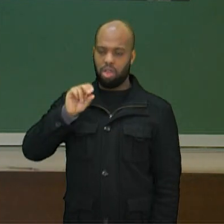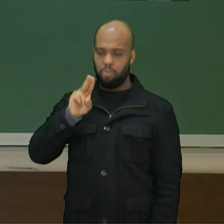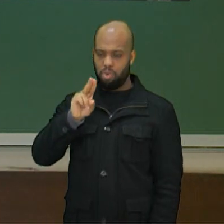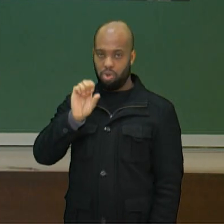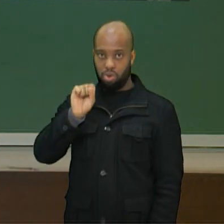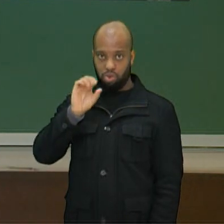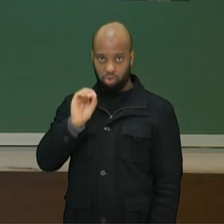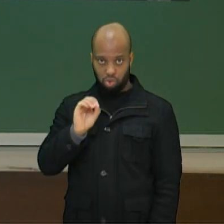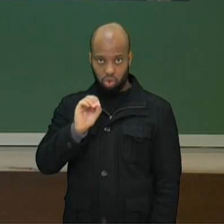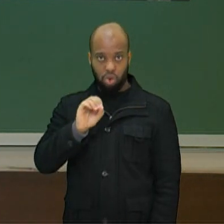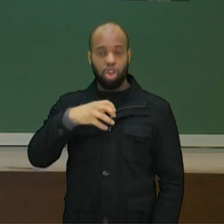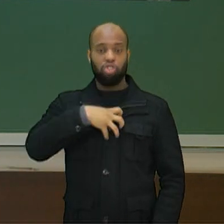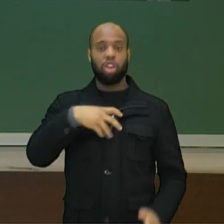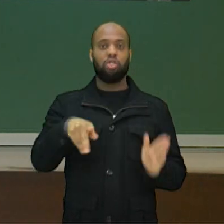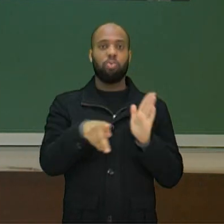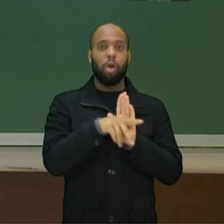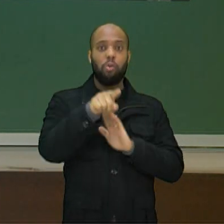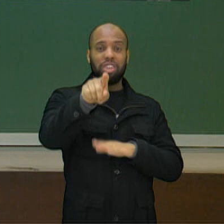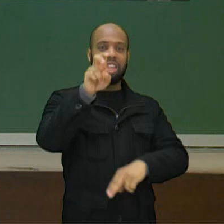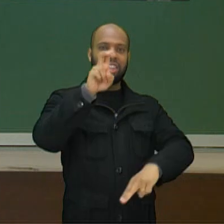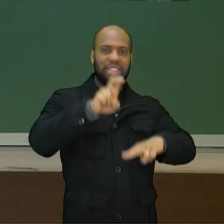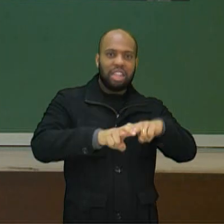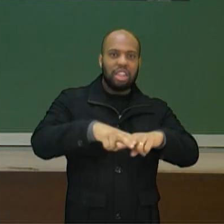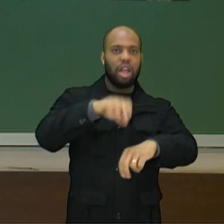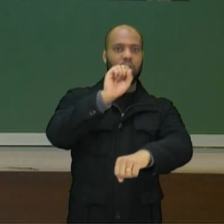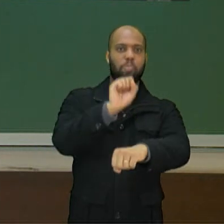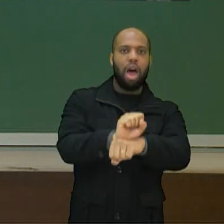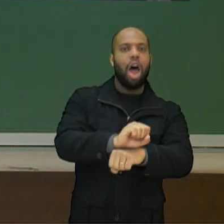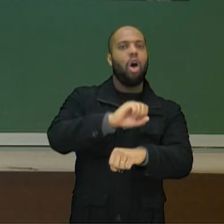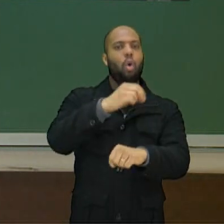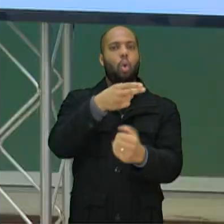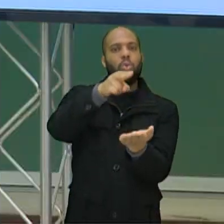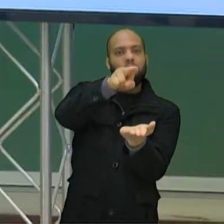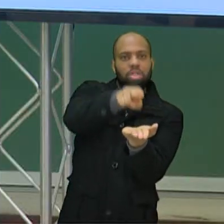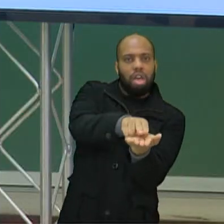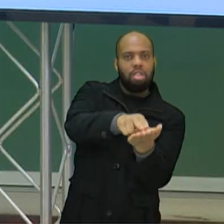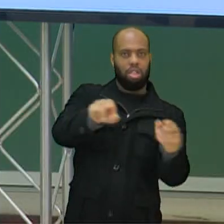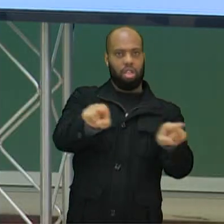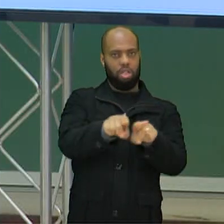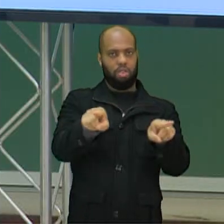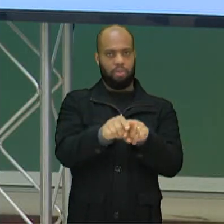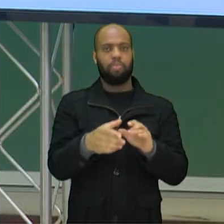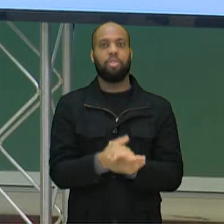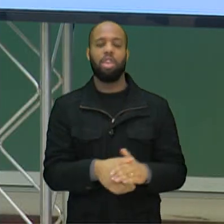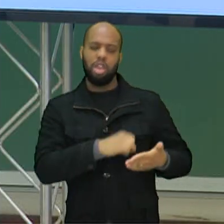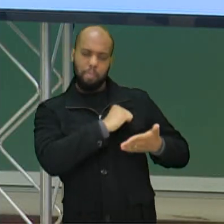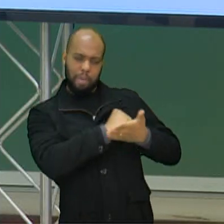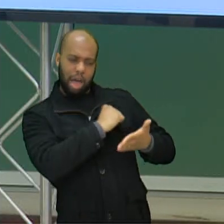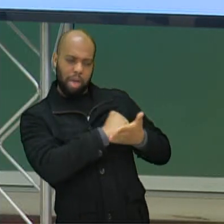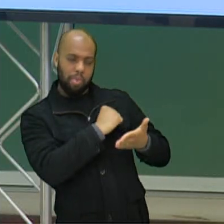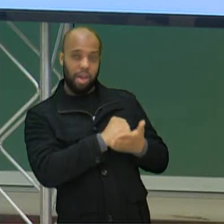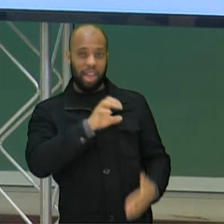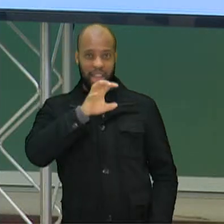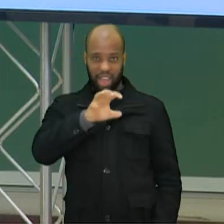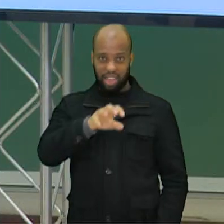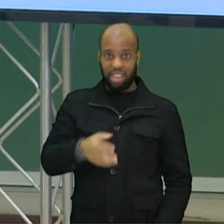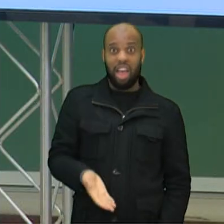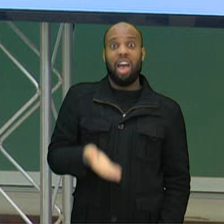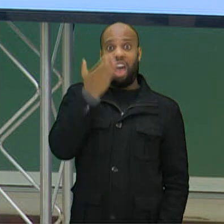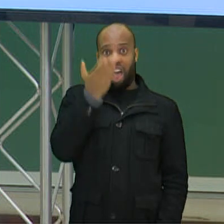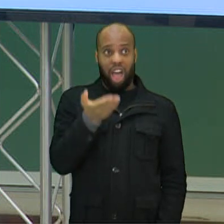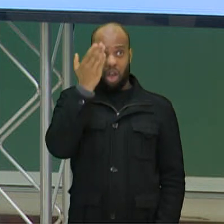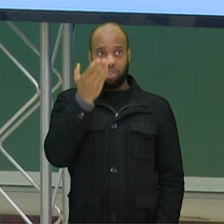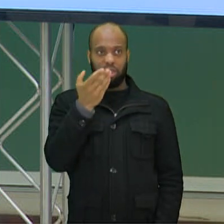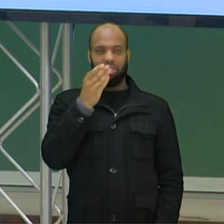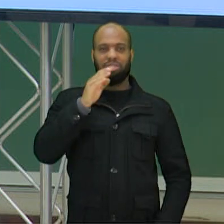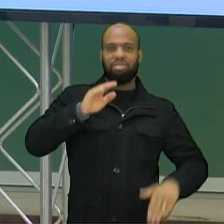quê? Quando você está parado, sentado, deitado. A frequência cardíaca de repouso alta, de